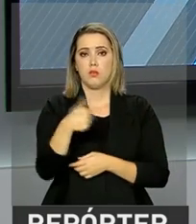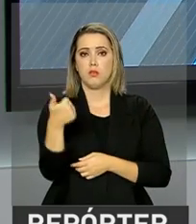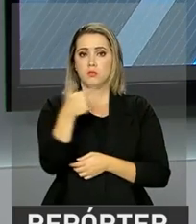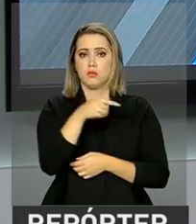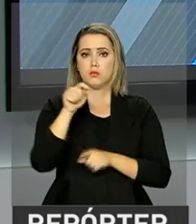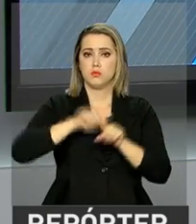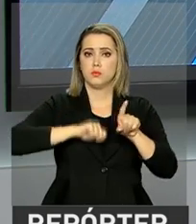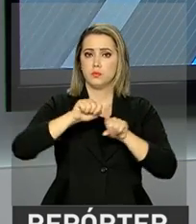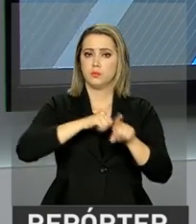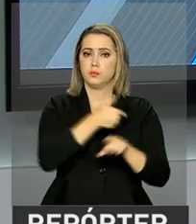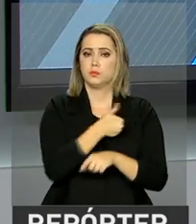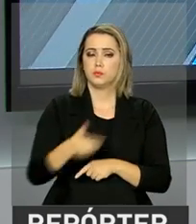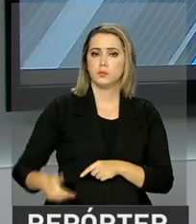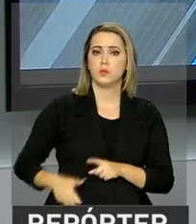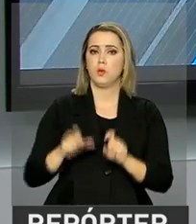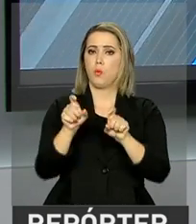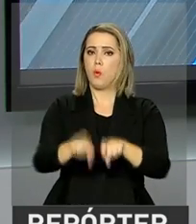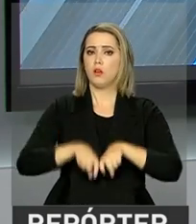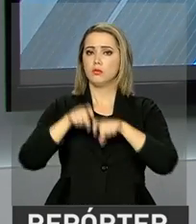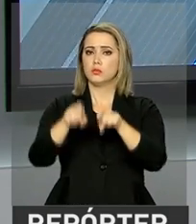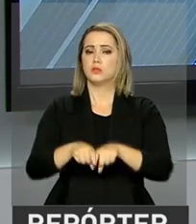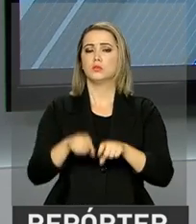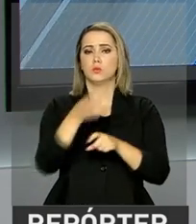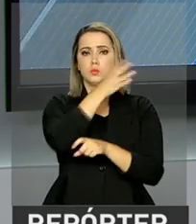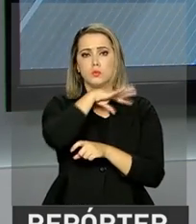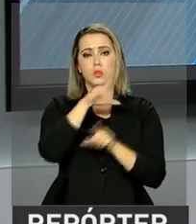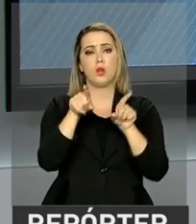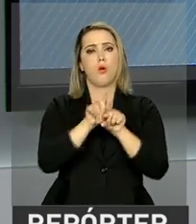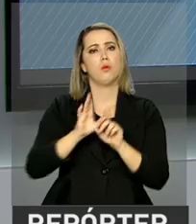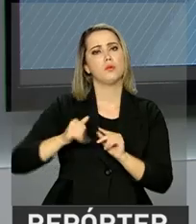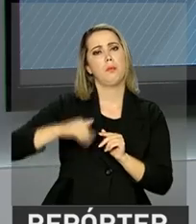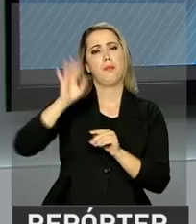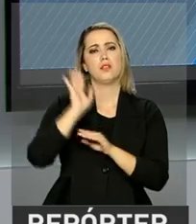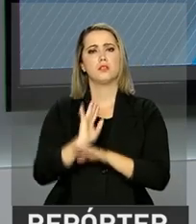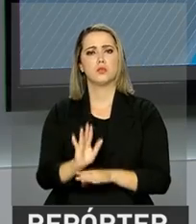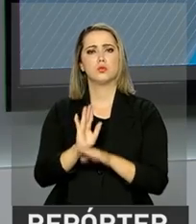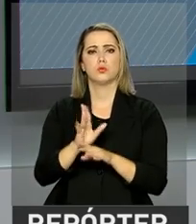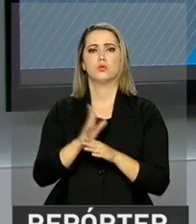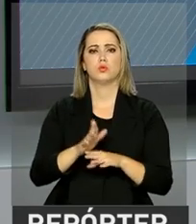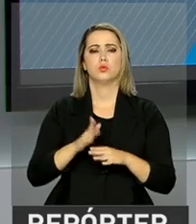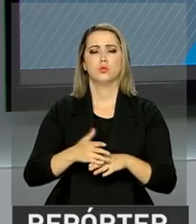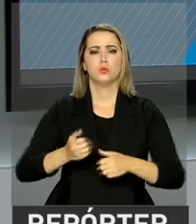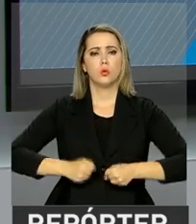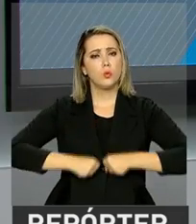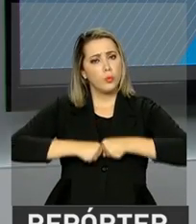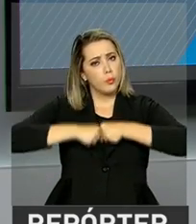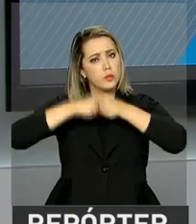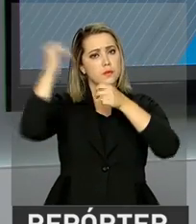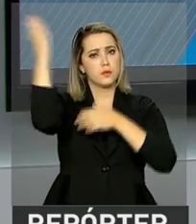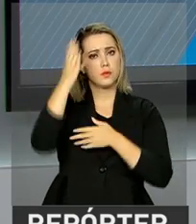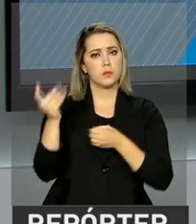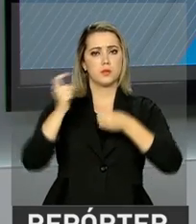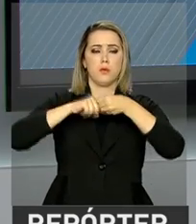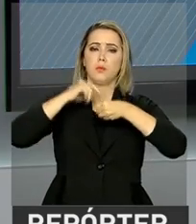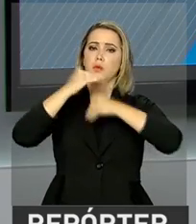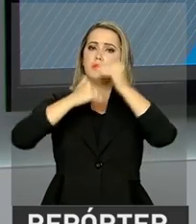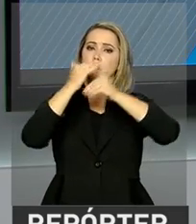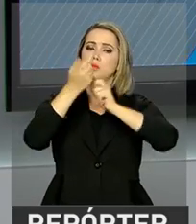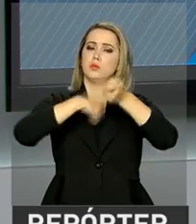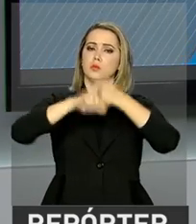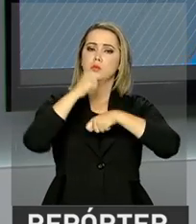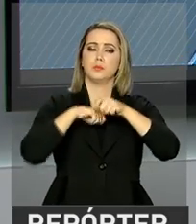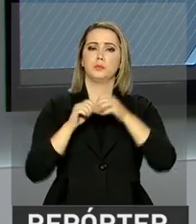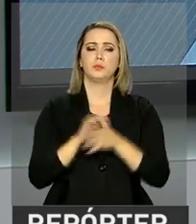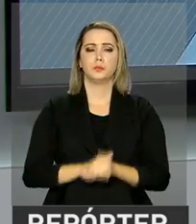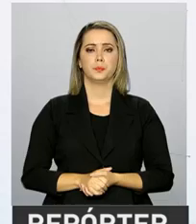12 meses de governo O agronegócio foi o setor que mais contribuiu na luta do Brasil Para retomar o crescimento da